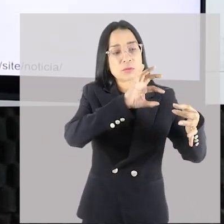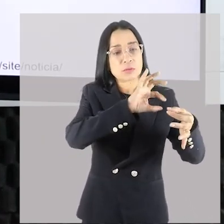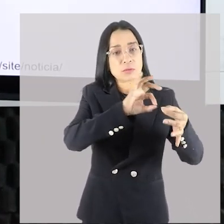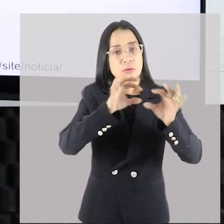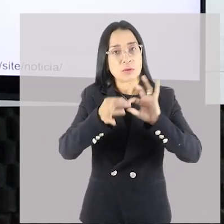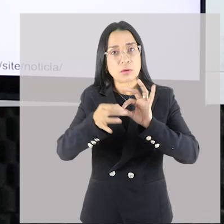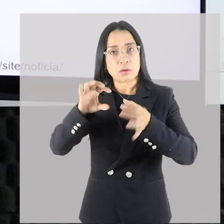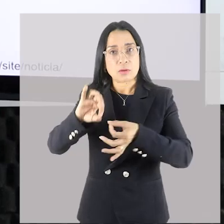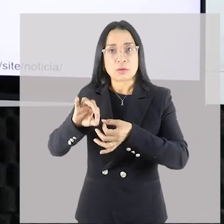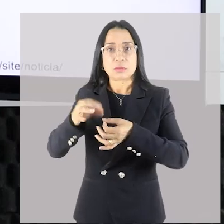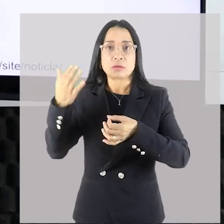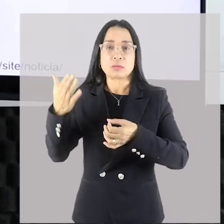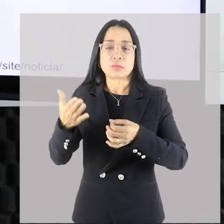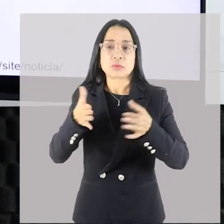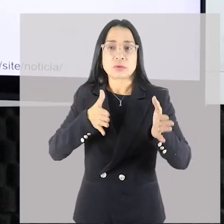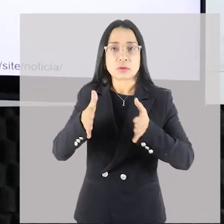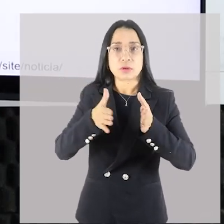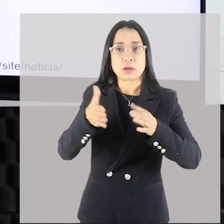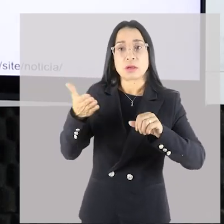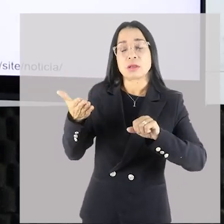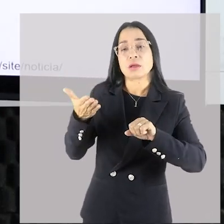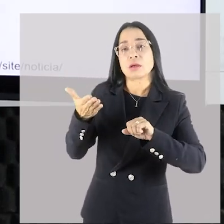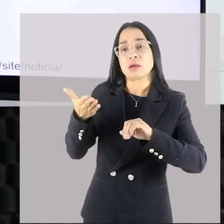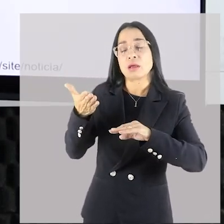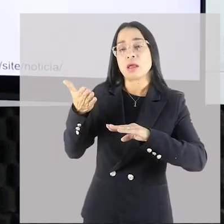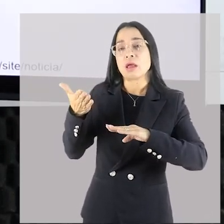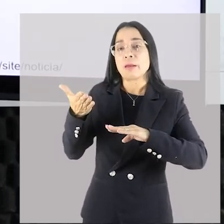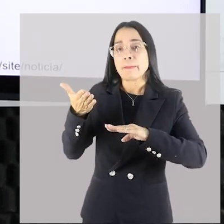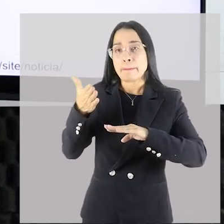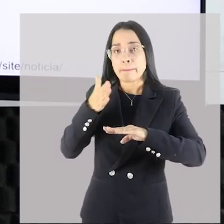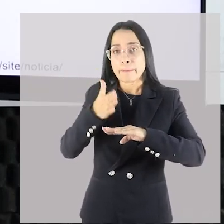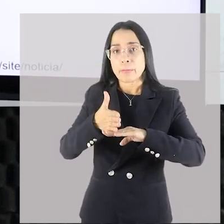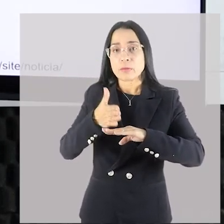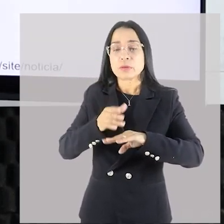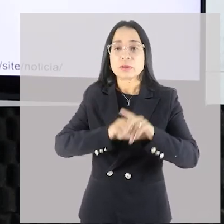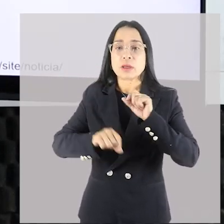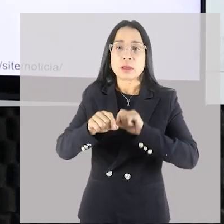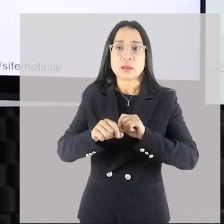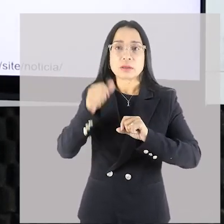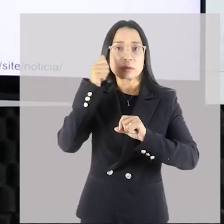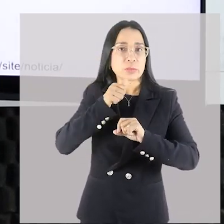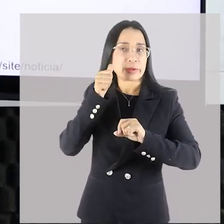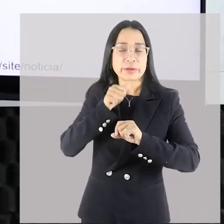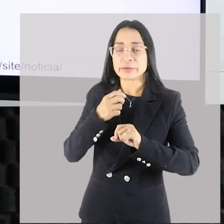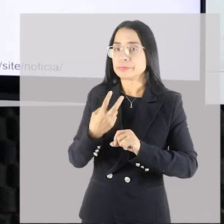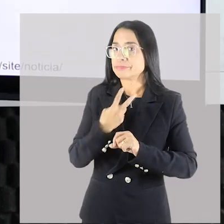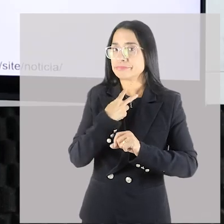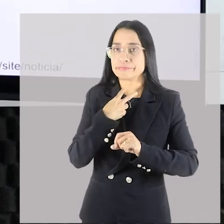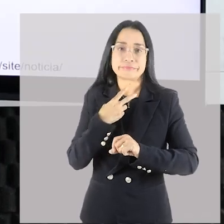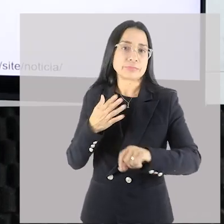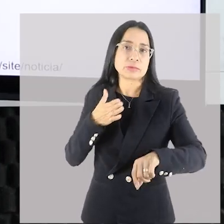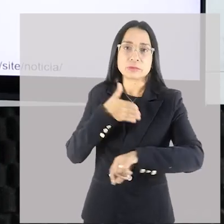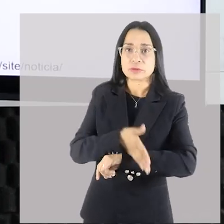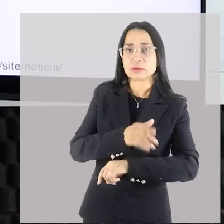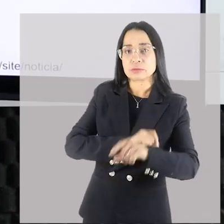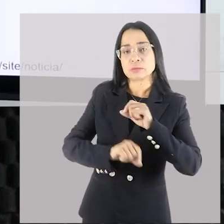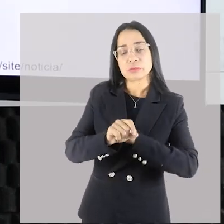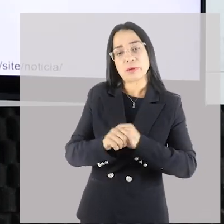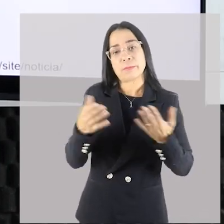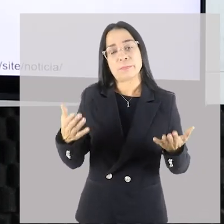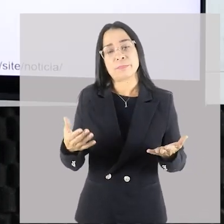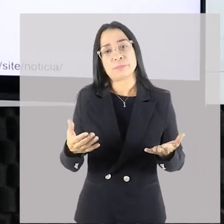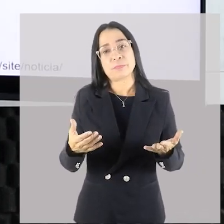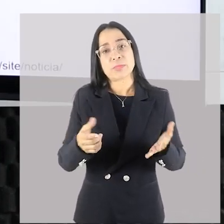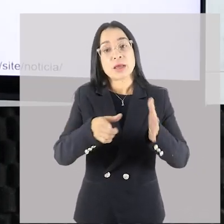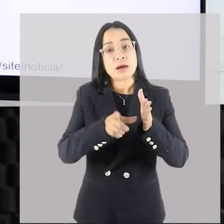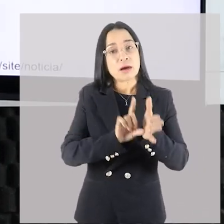Olímpicos, na era moderna, as mulheres elas estavam banidas de participar. Nos